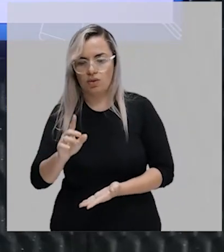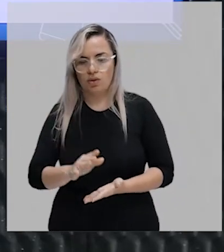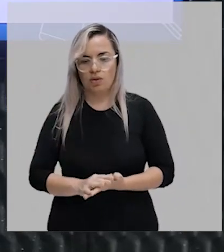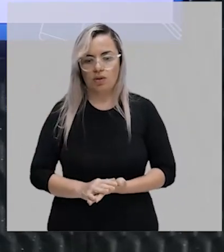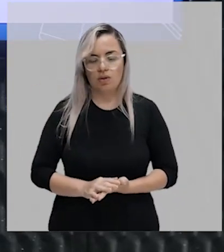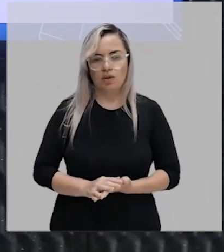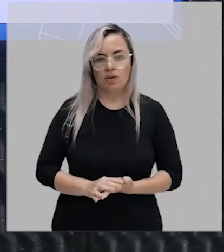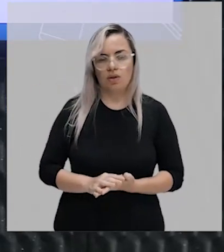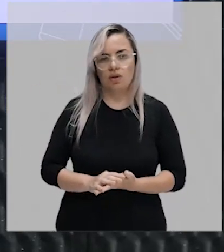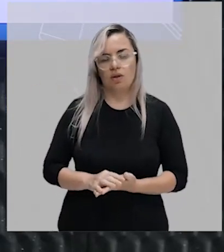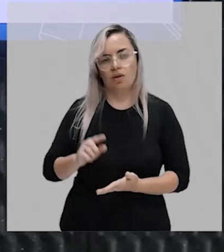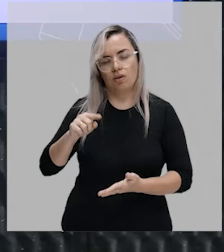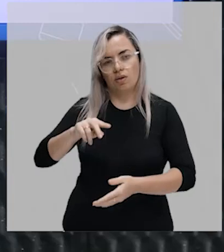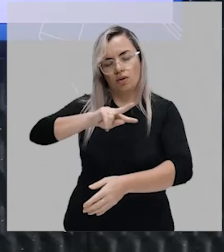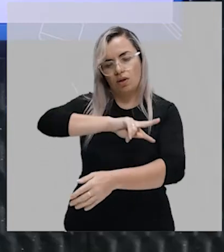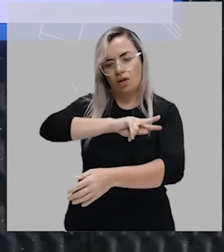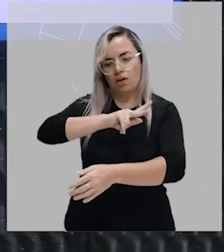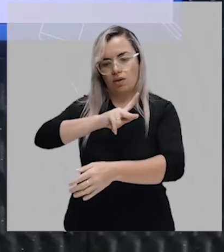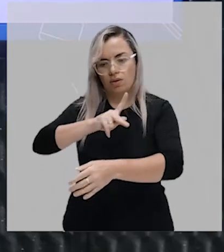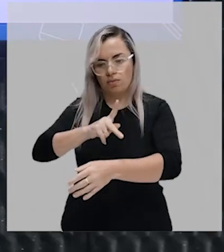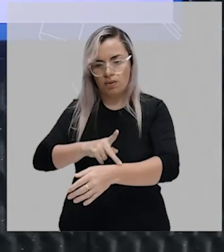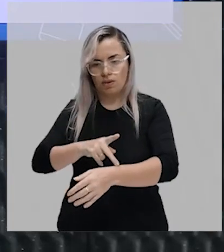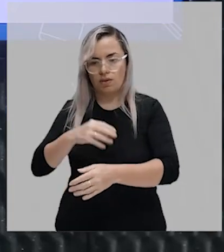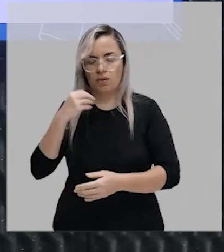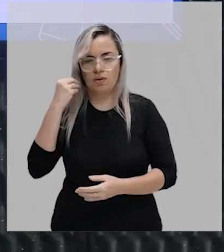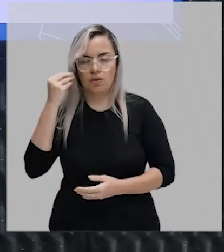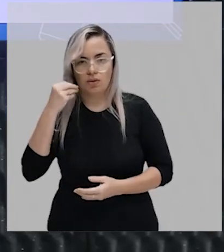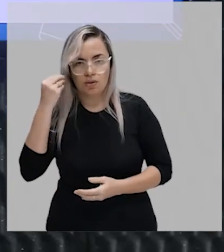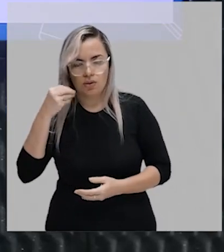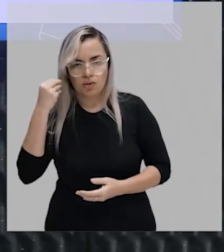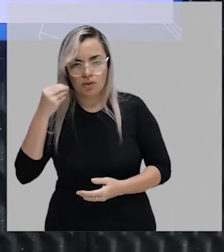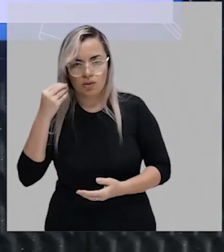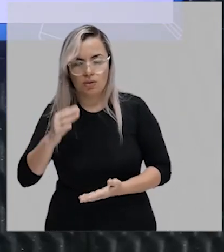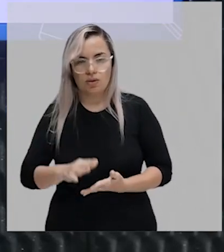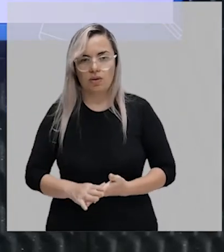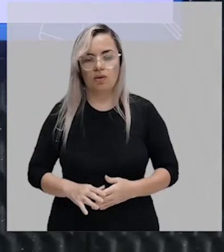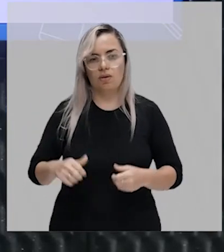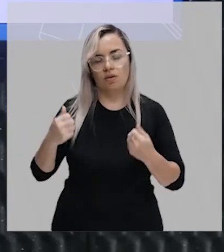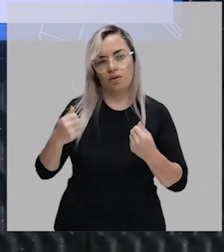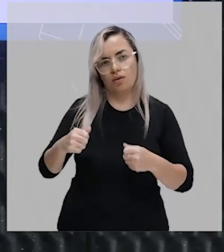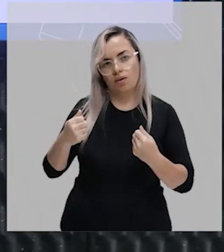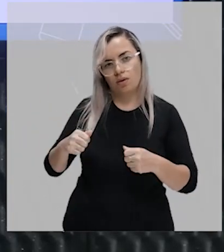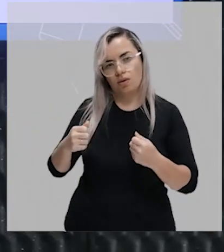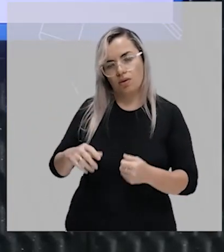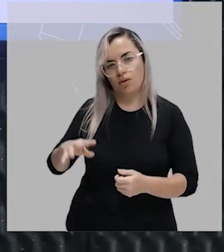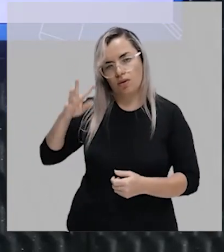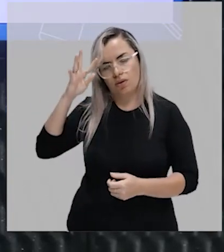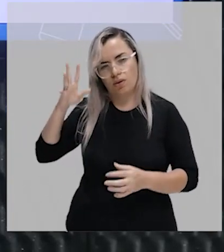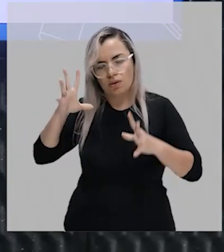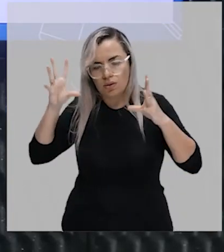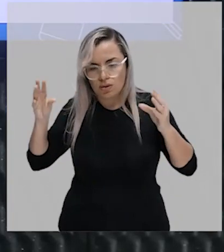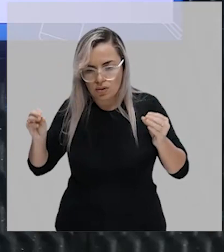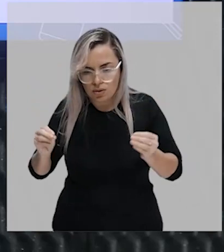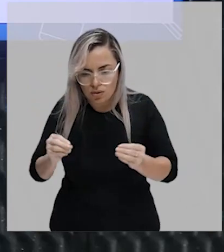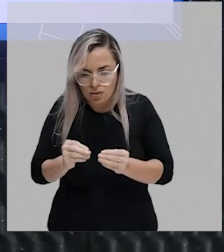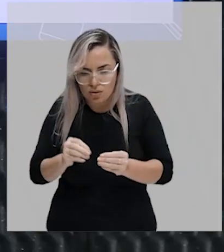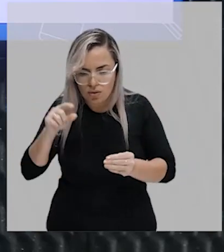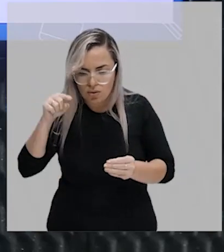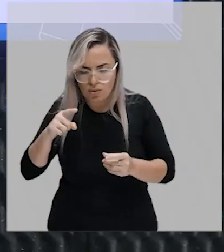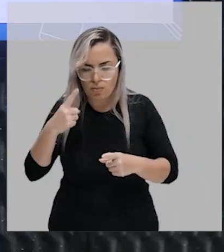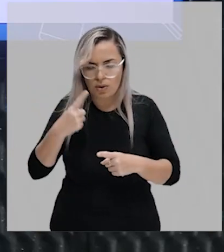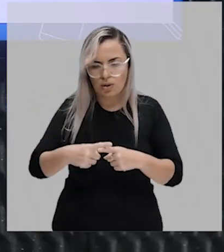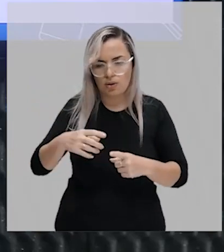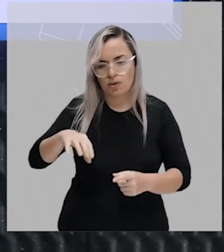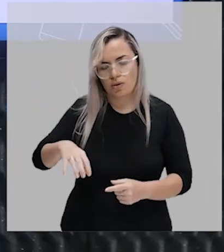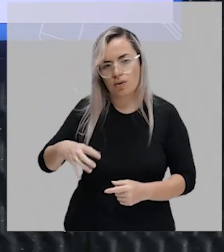passos aqui ainda tem a dedução, por quê? Você deduz que uma determinada coisa tem que acontecer,